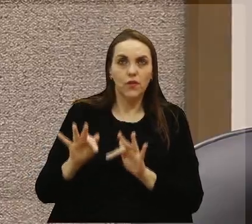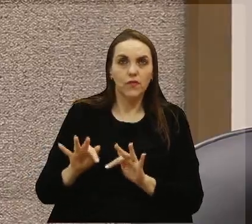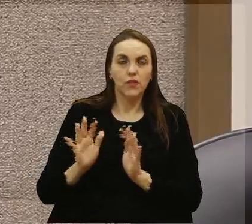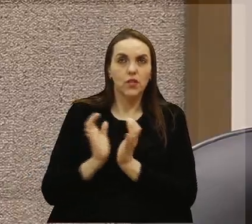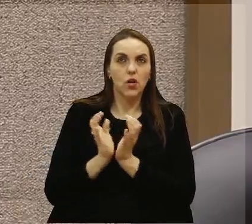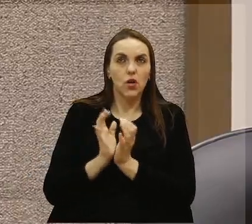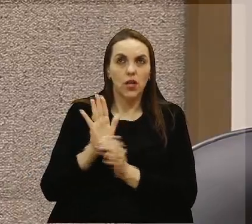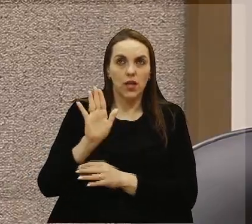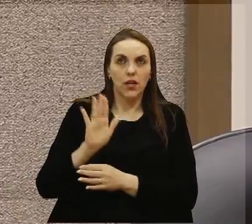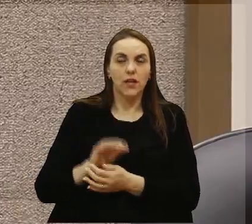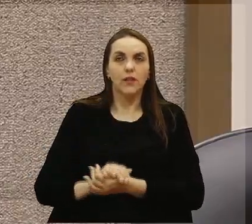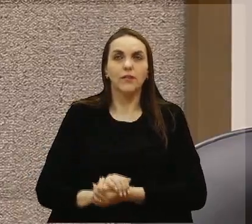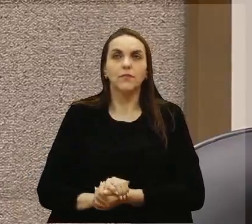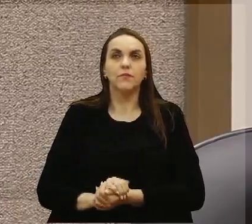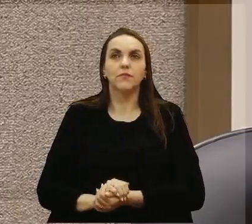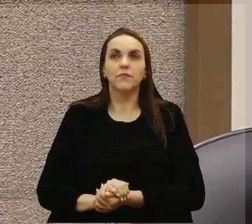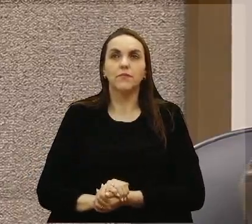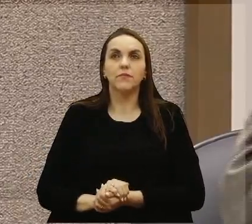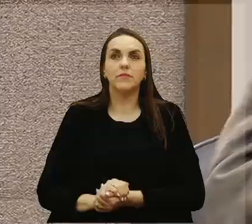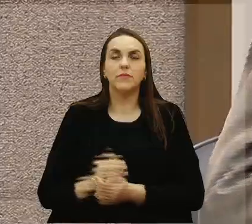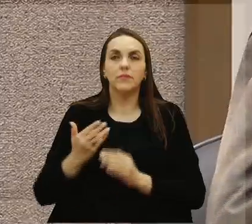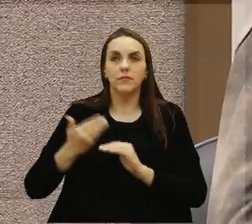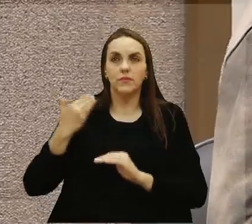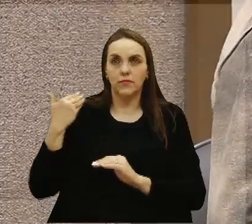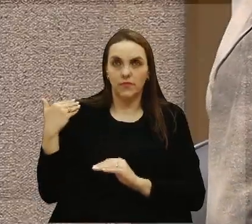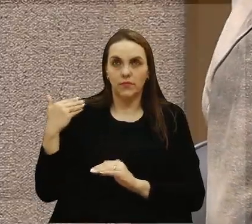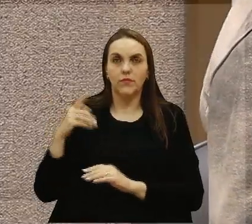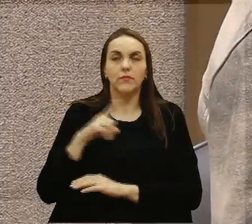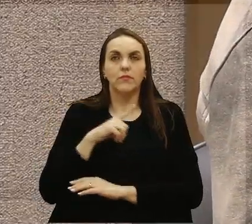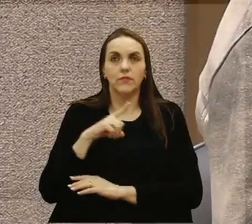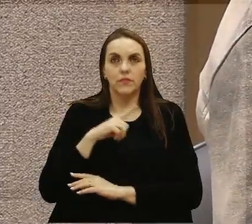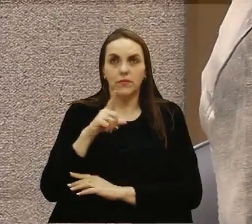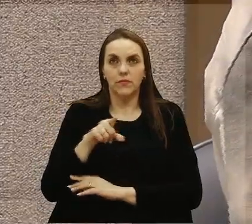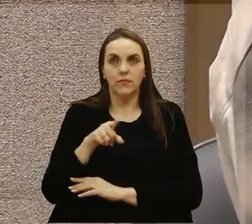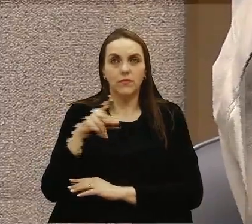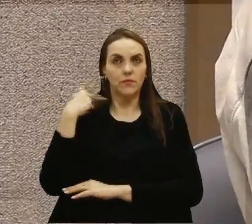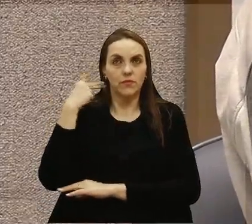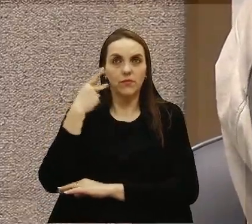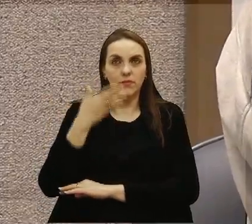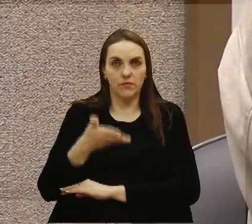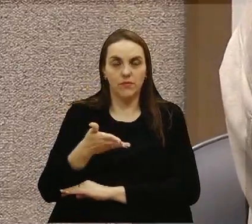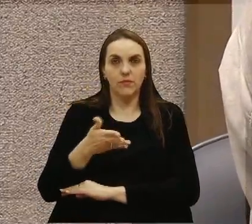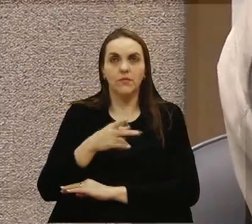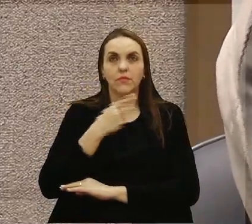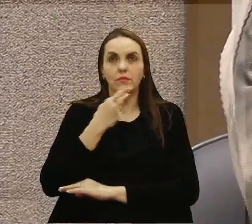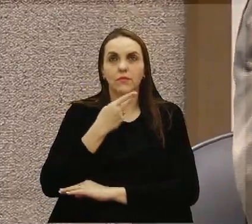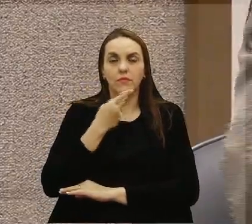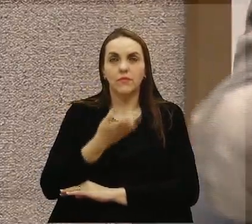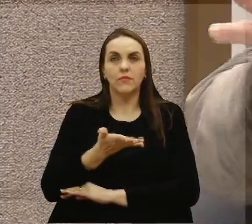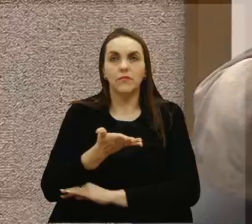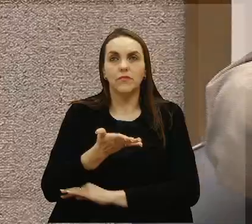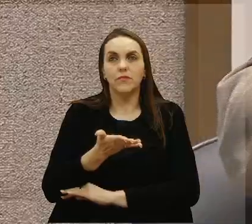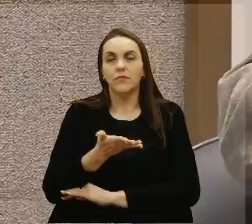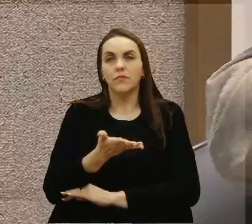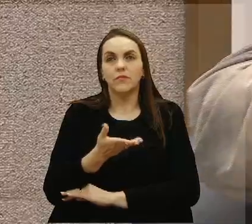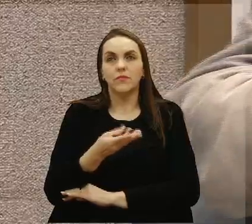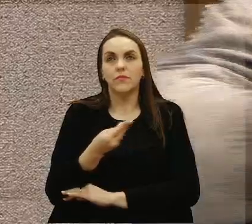colega. No passado nós tivemos um vereador aqui que falou em...